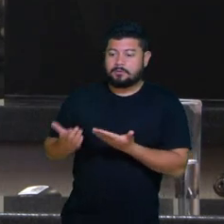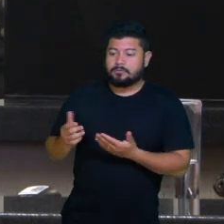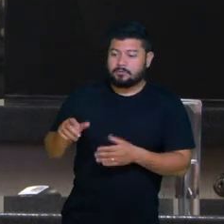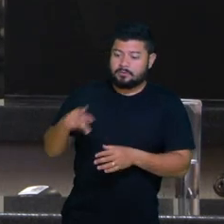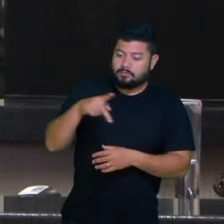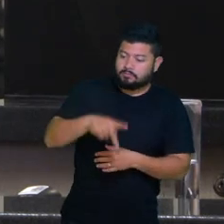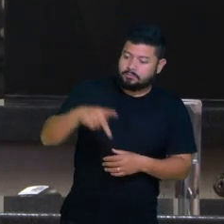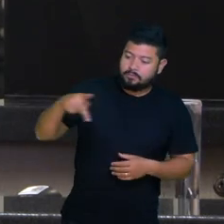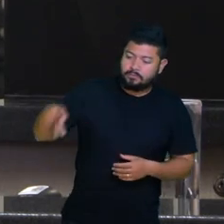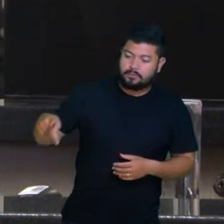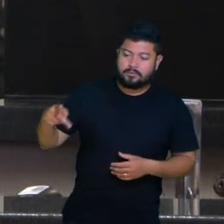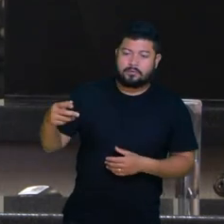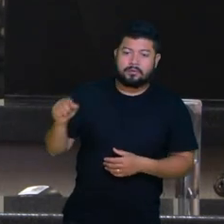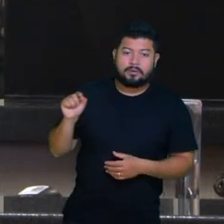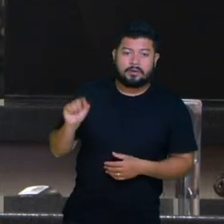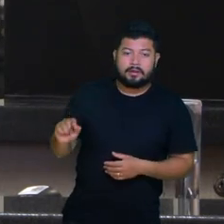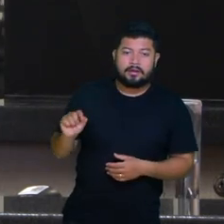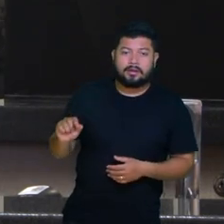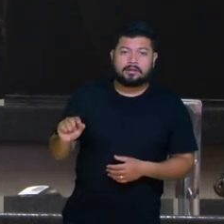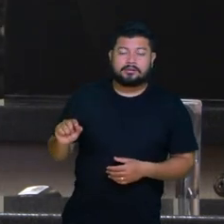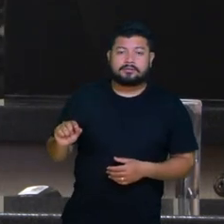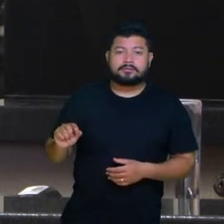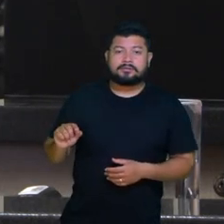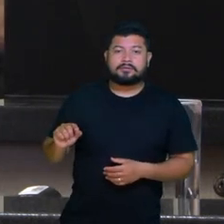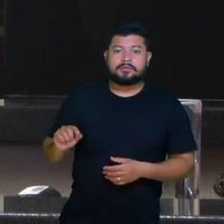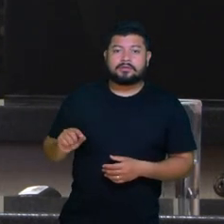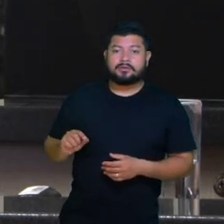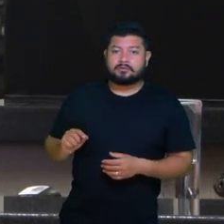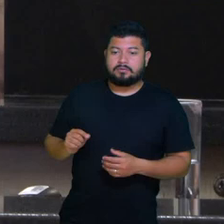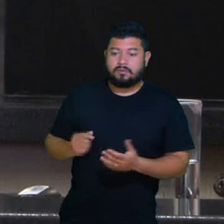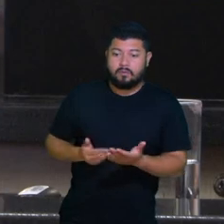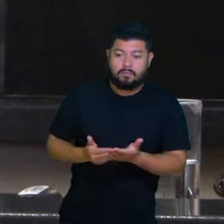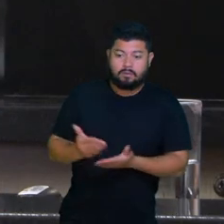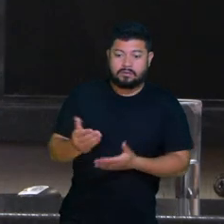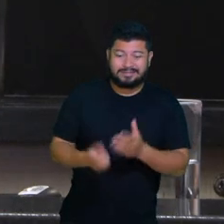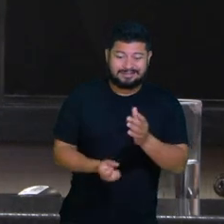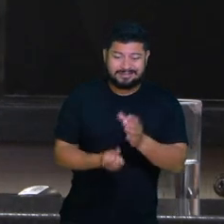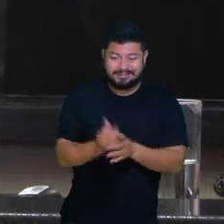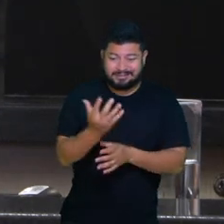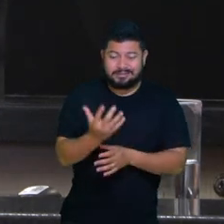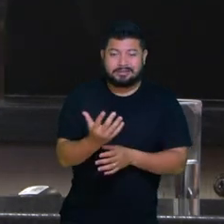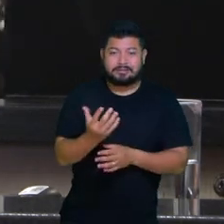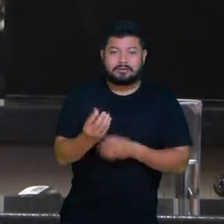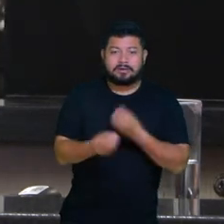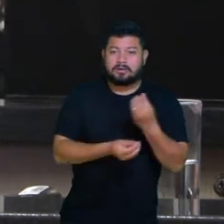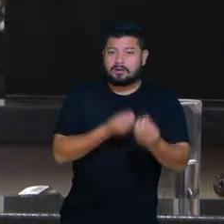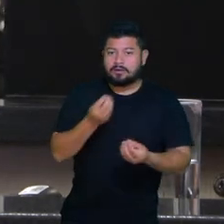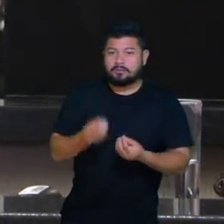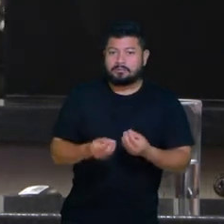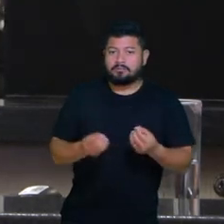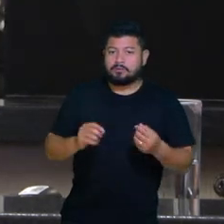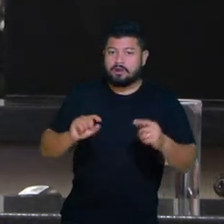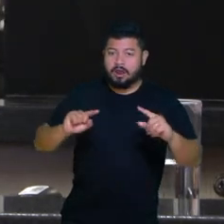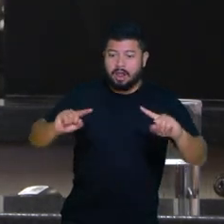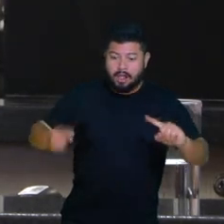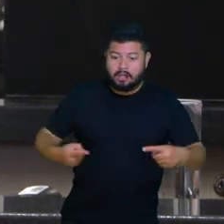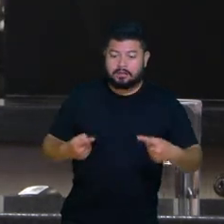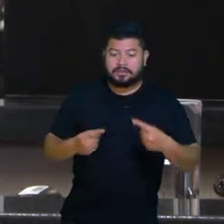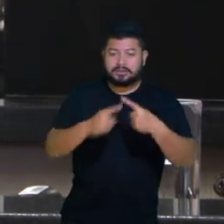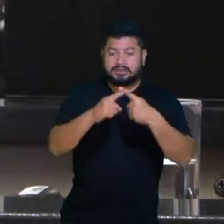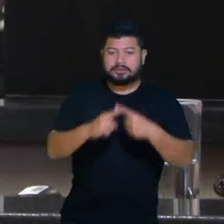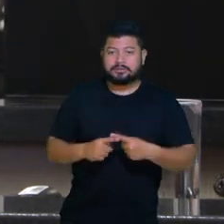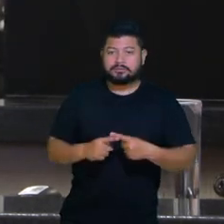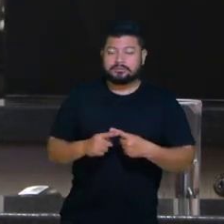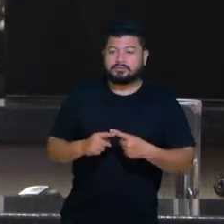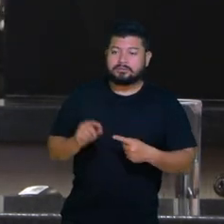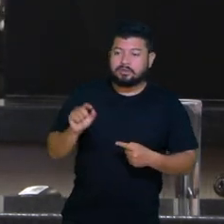passou a ser né construído a partir né da disputa da sua subjetividade Ou